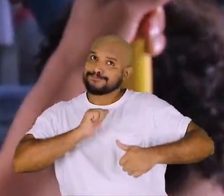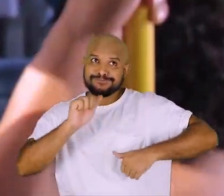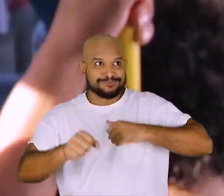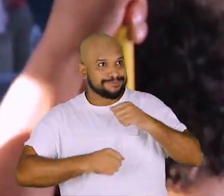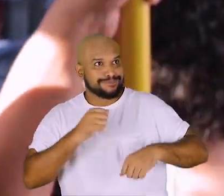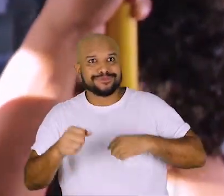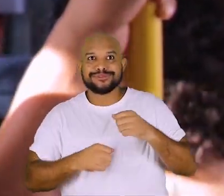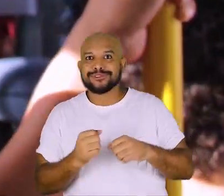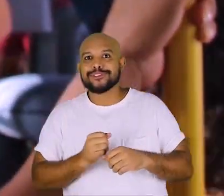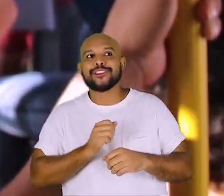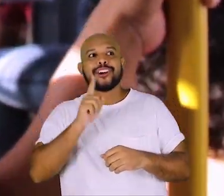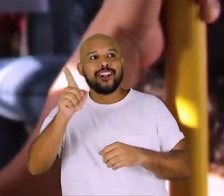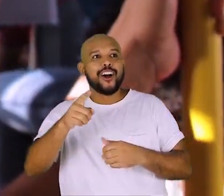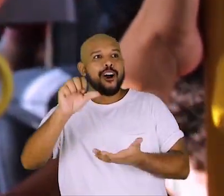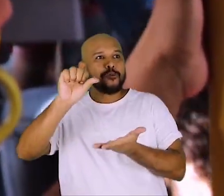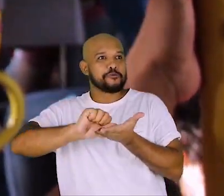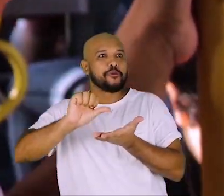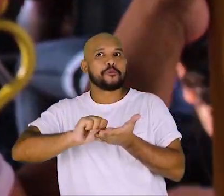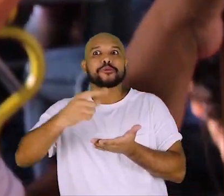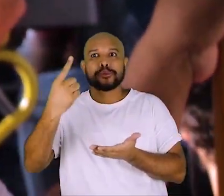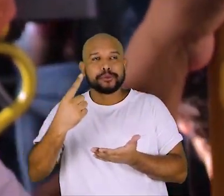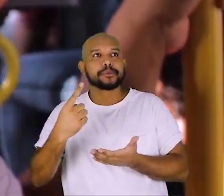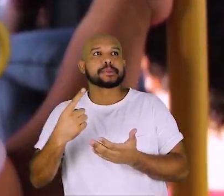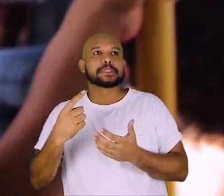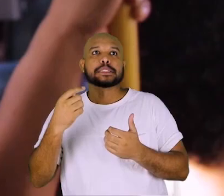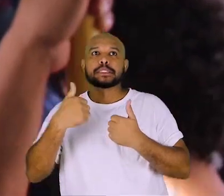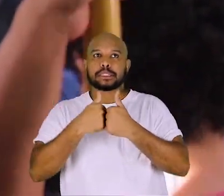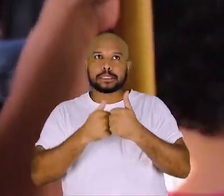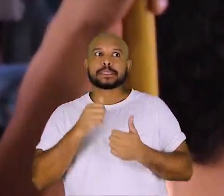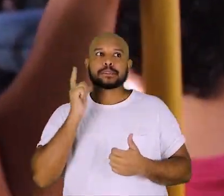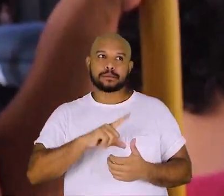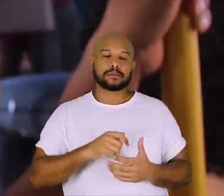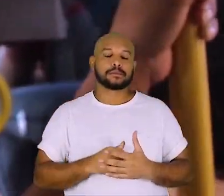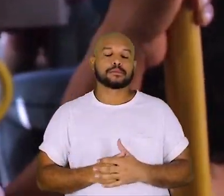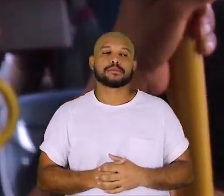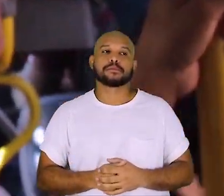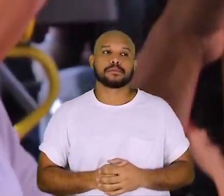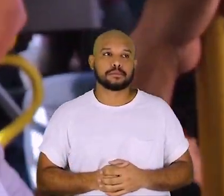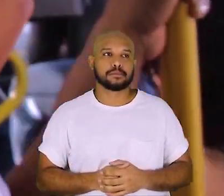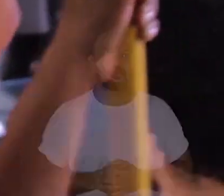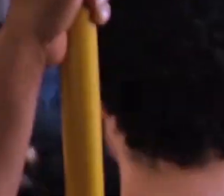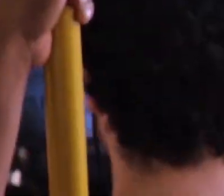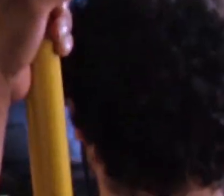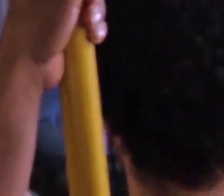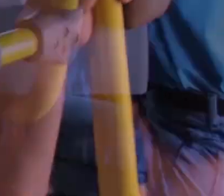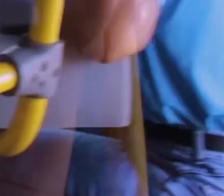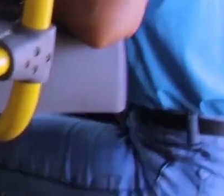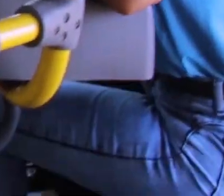Não tem jeito pra gente pegar. A gente passa, pegar o ônibus ali, se a gente perder o ônibus, a gente tem que sair correndo pra cozinha. Não,